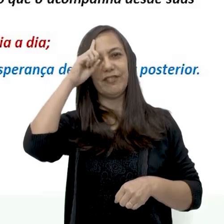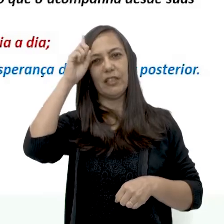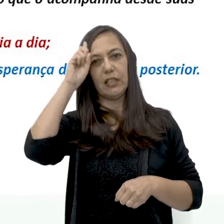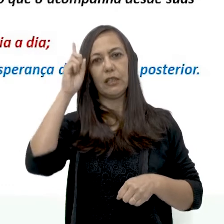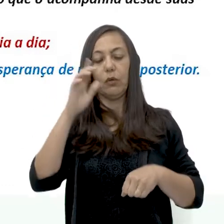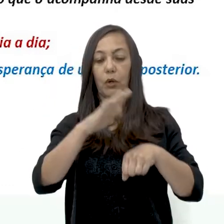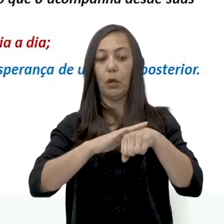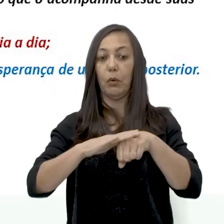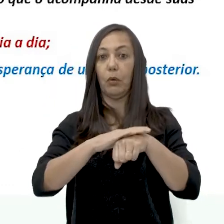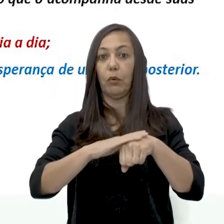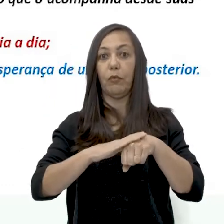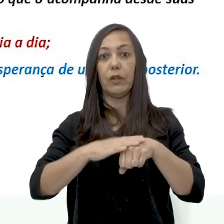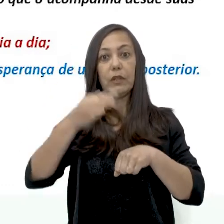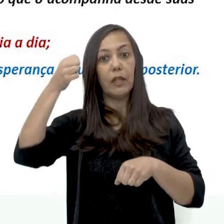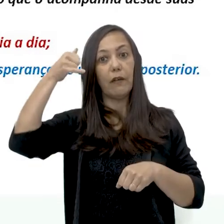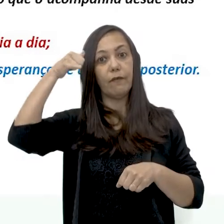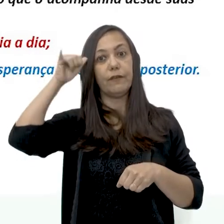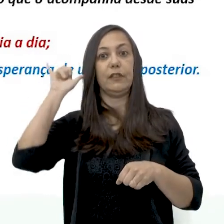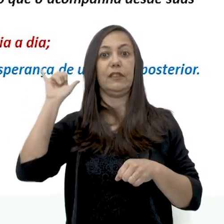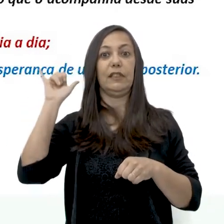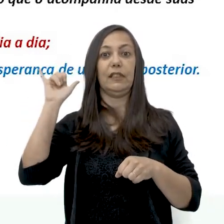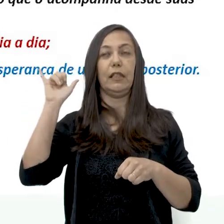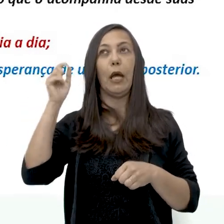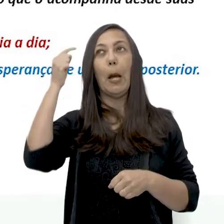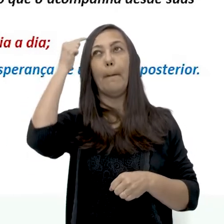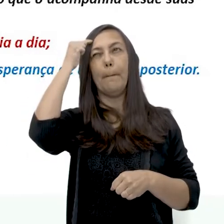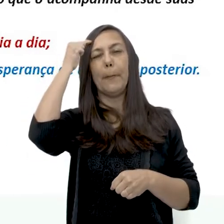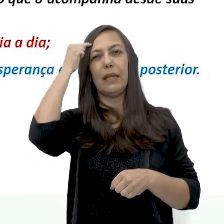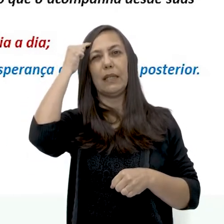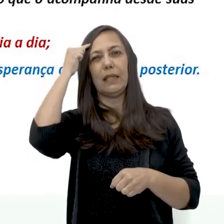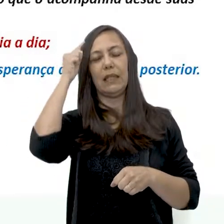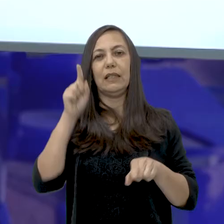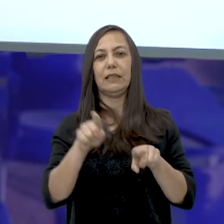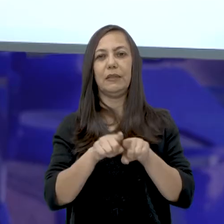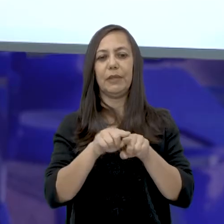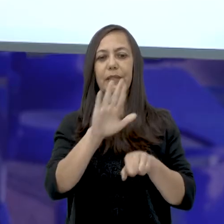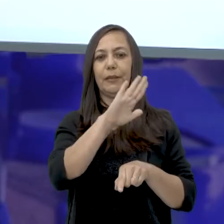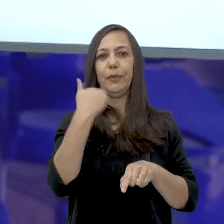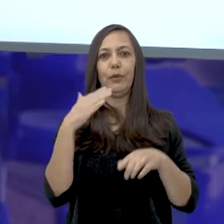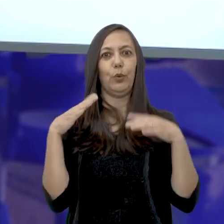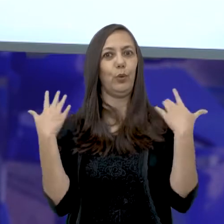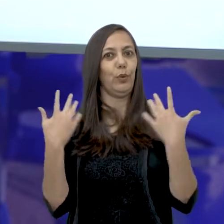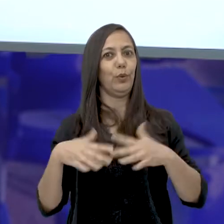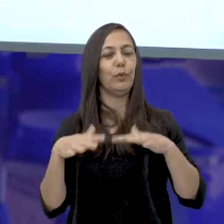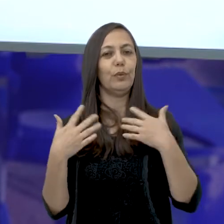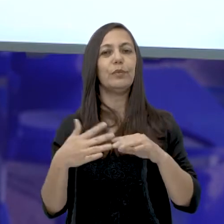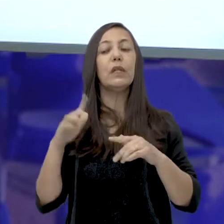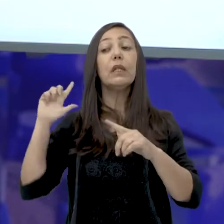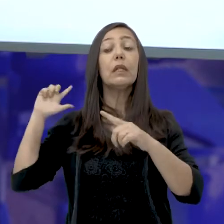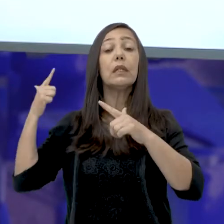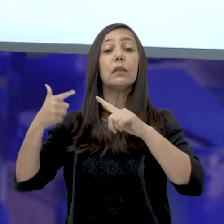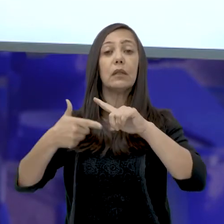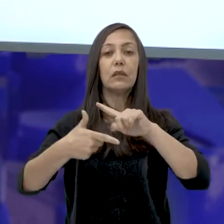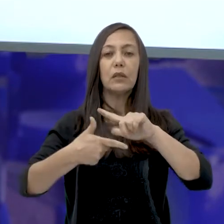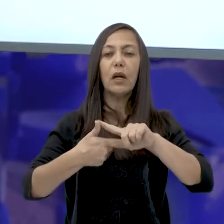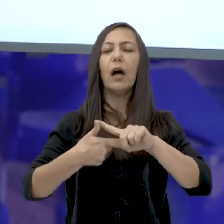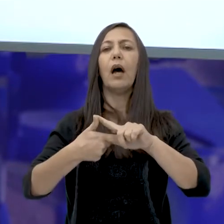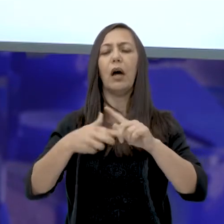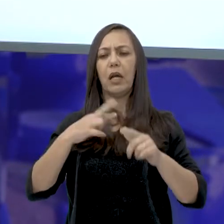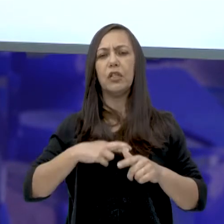são conversas que são bastante evitadas. Pensar um pouquinho sobre a morte. E que as tradições religiosas possuem